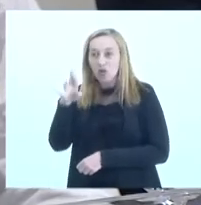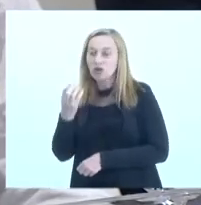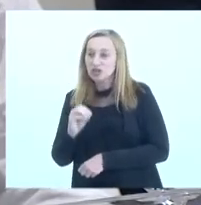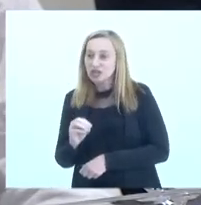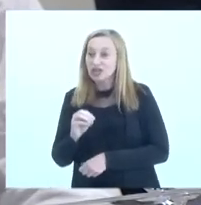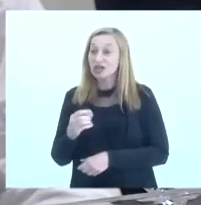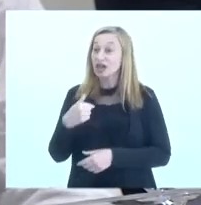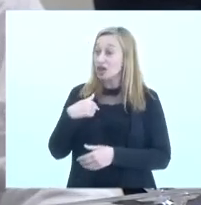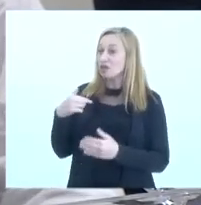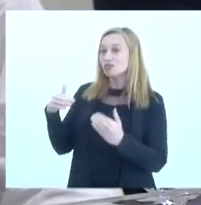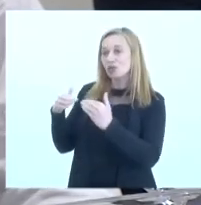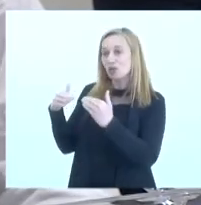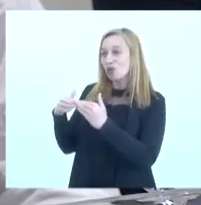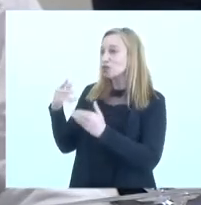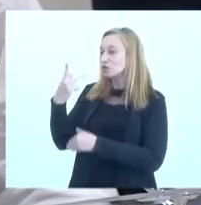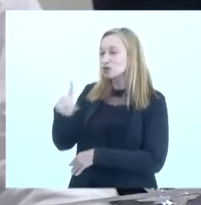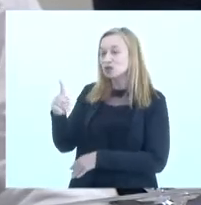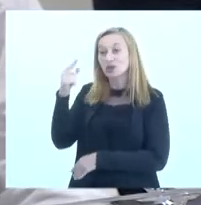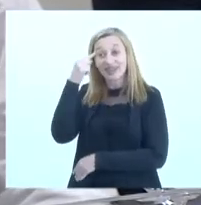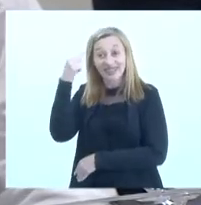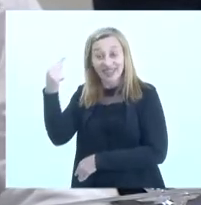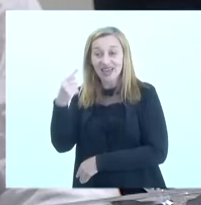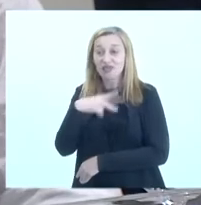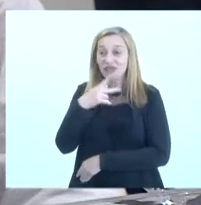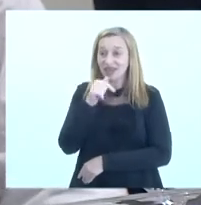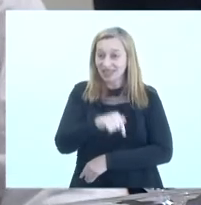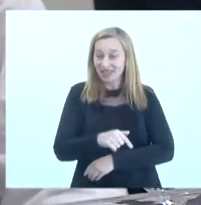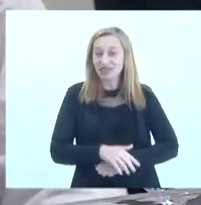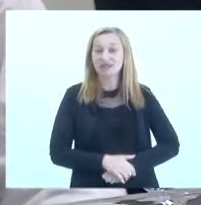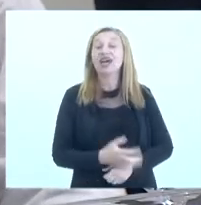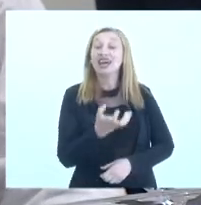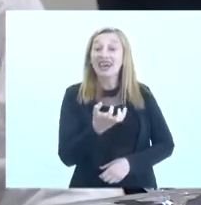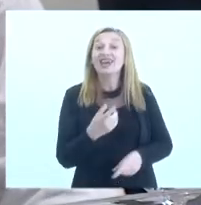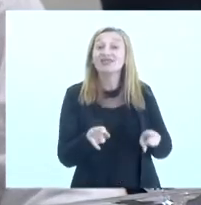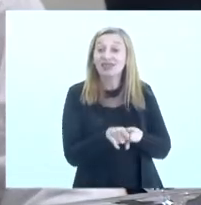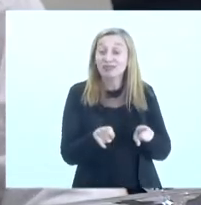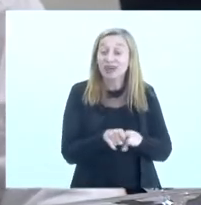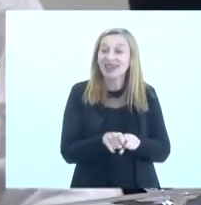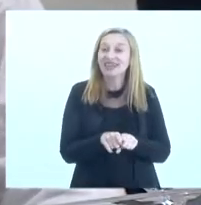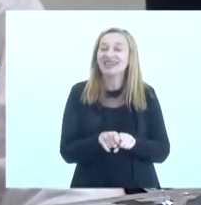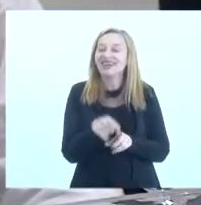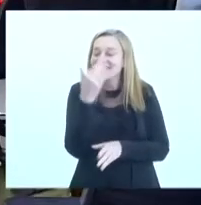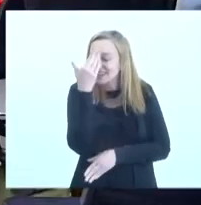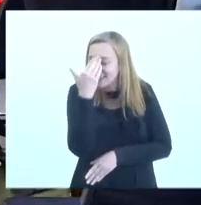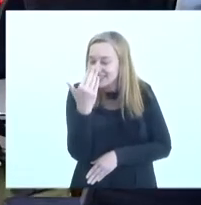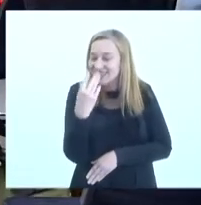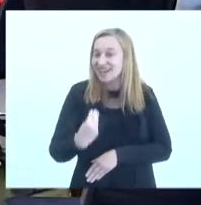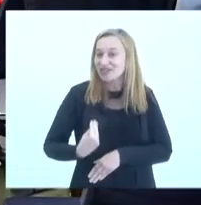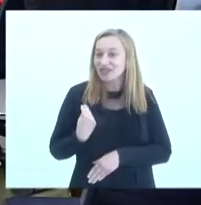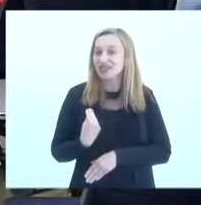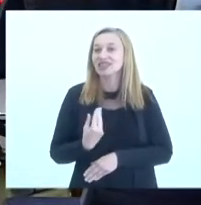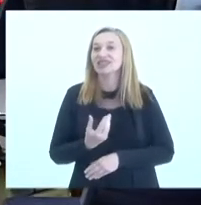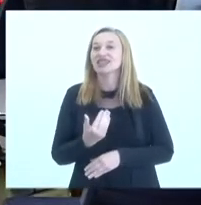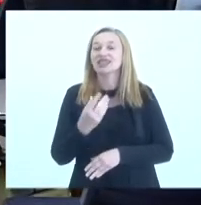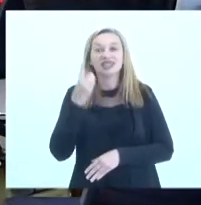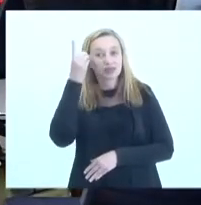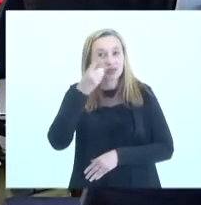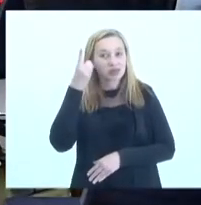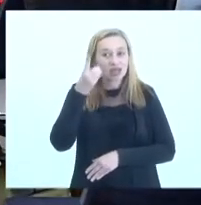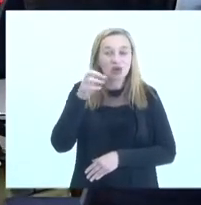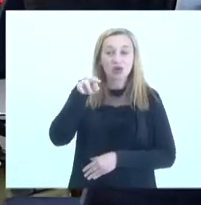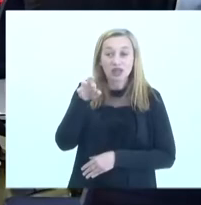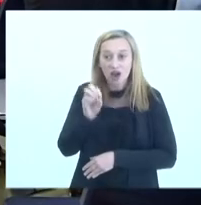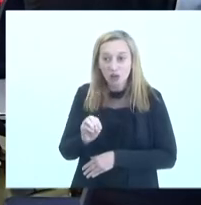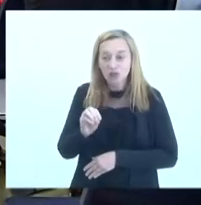as suas ideias e seu pensamento que aqui foi falado. Quero também agradecer a presença do deputado Ronaldo